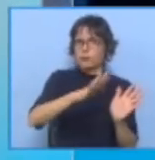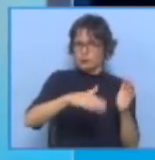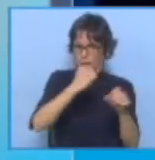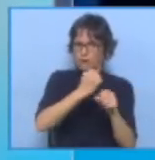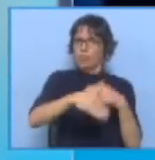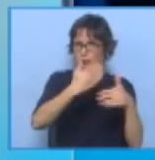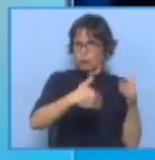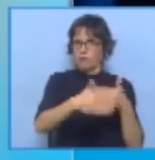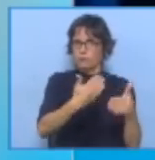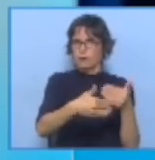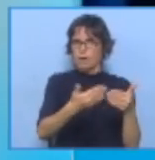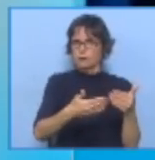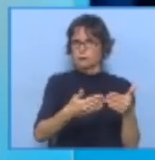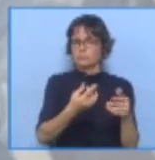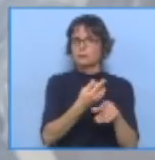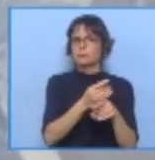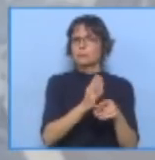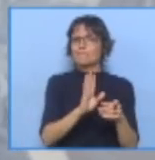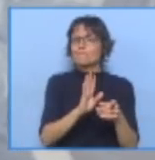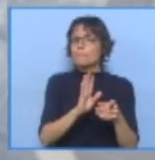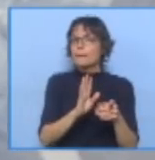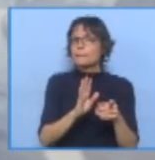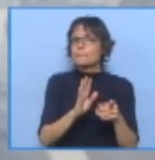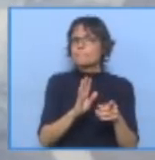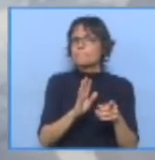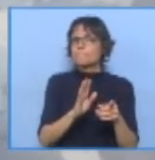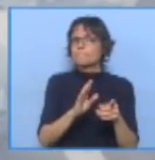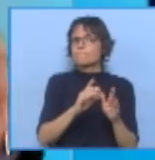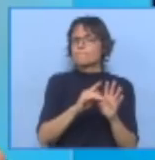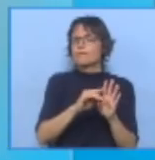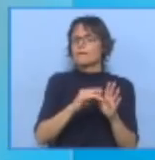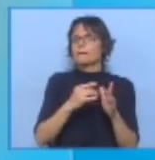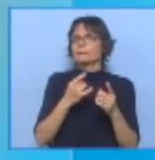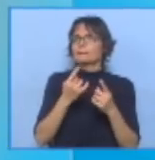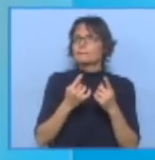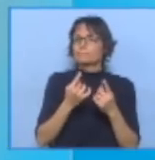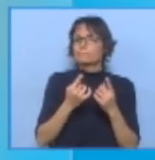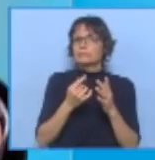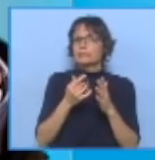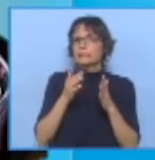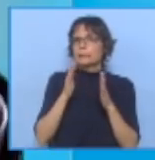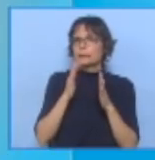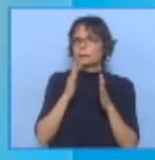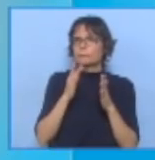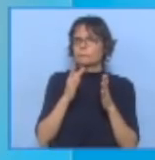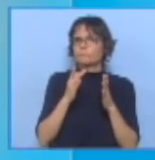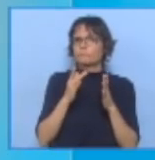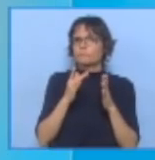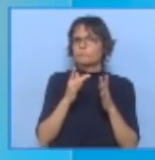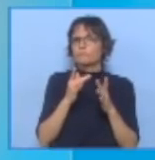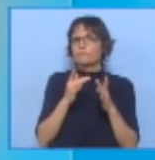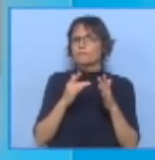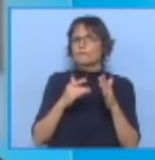para atender os estrangeiros, e na Terra Santa é um pouco assim. Há a liturgia nos santuários, as paróquias têm a